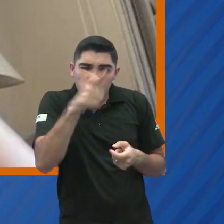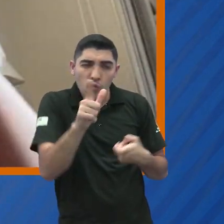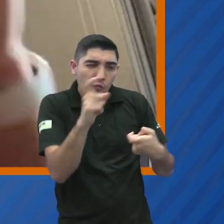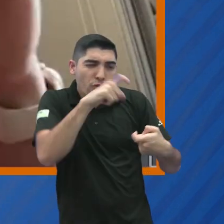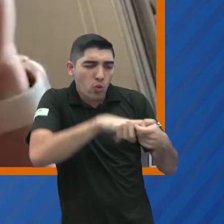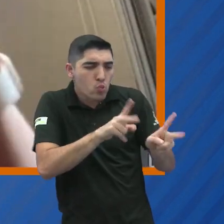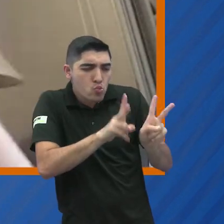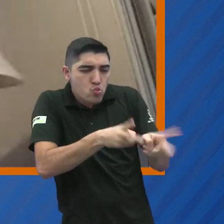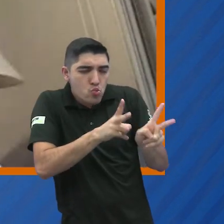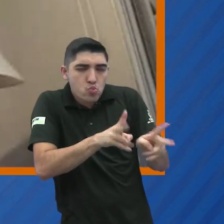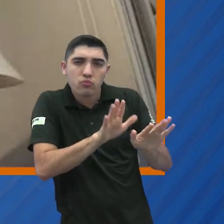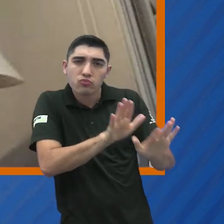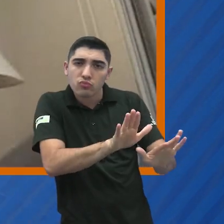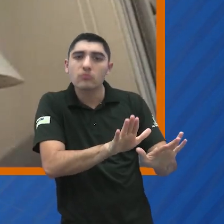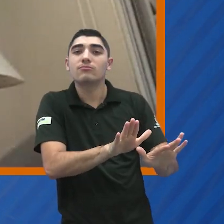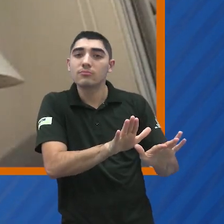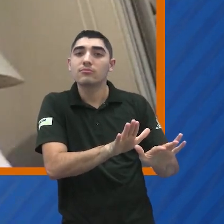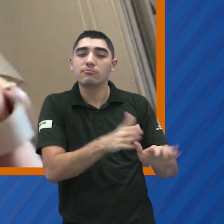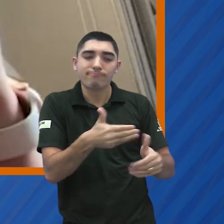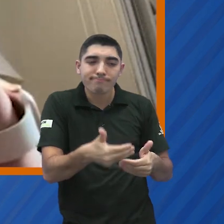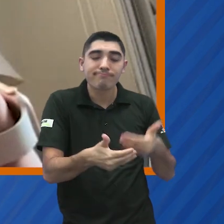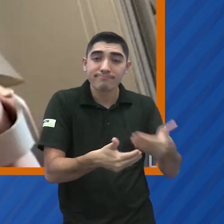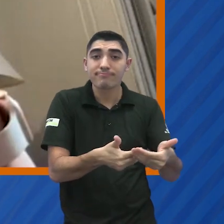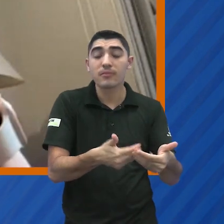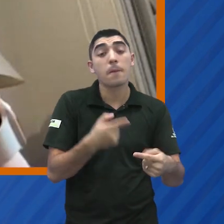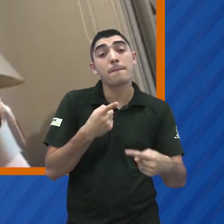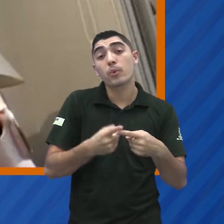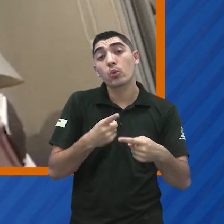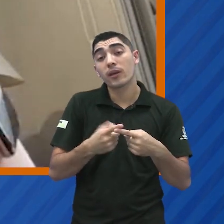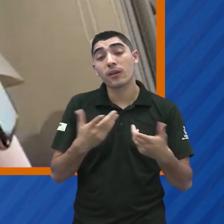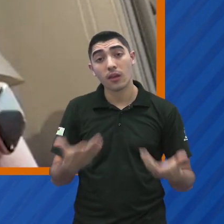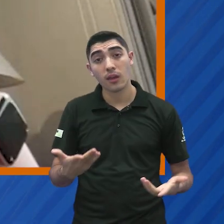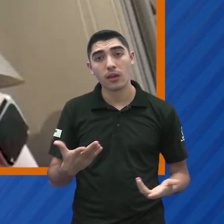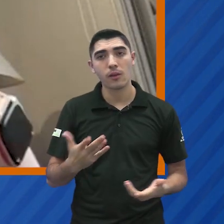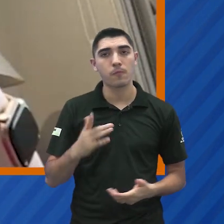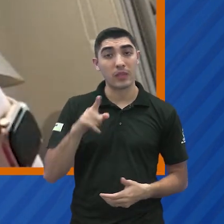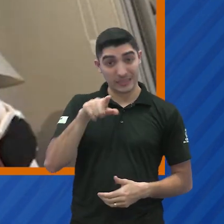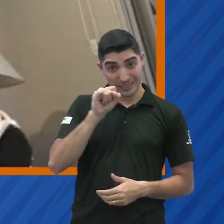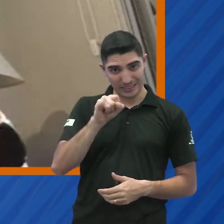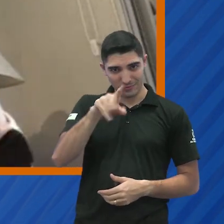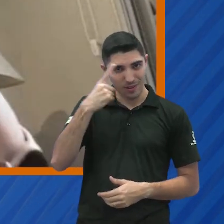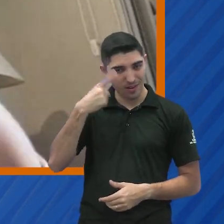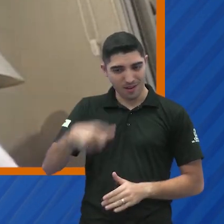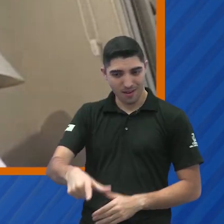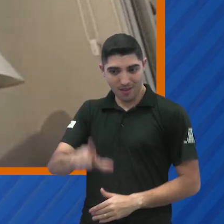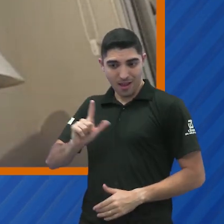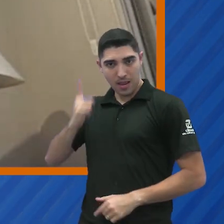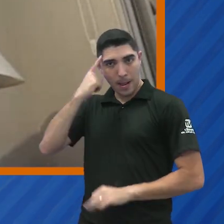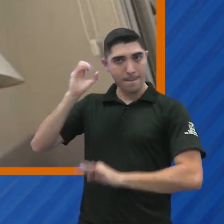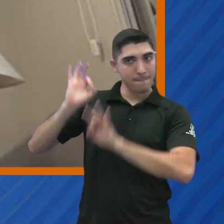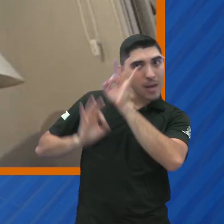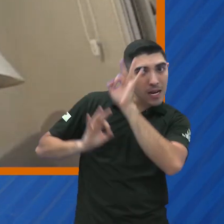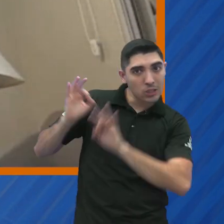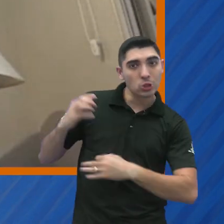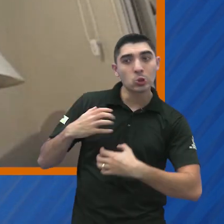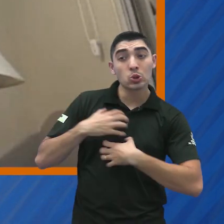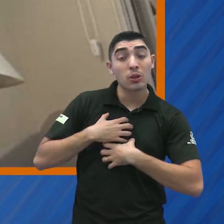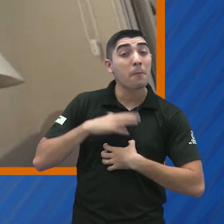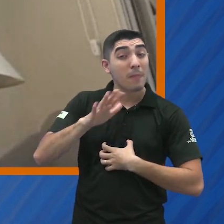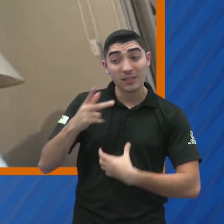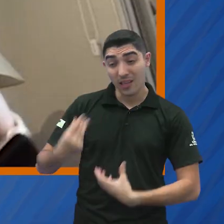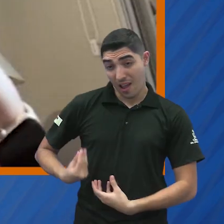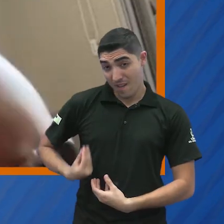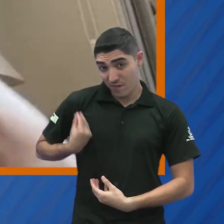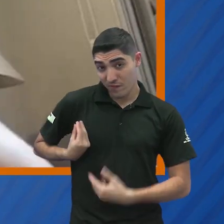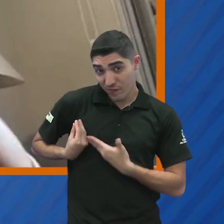só manter a minha reserva de emergência no valor que está. Porque, assim, quando a gente planeja, a gente está planejando num